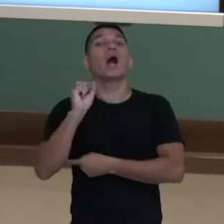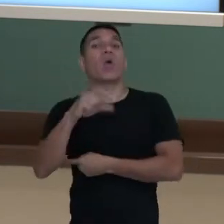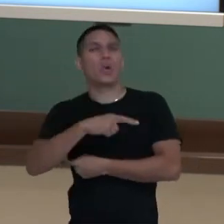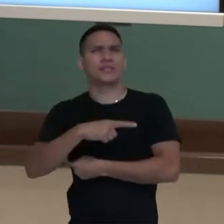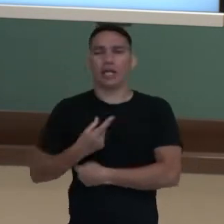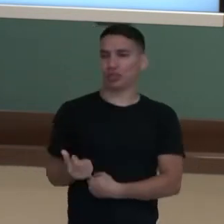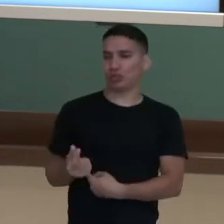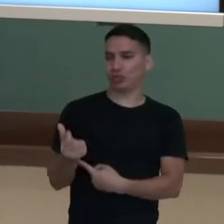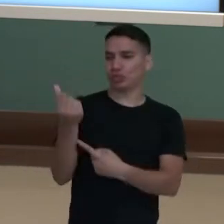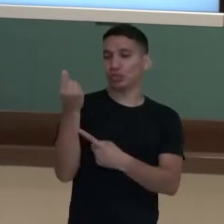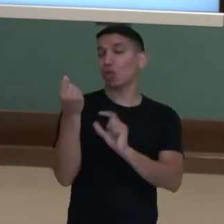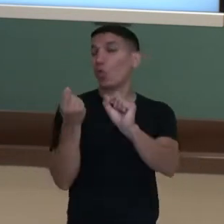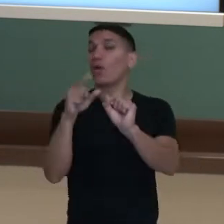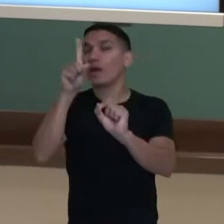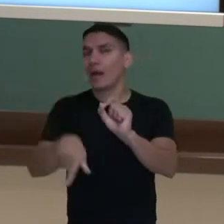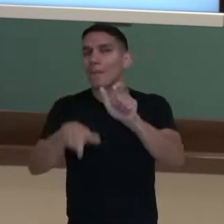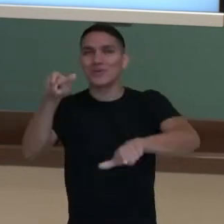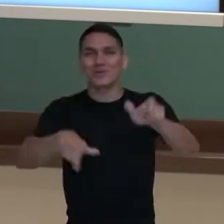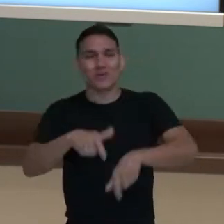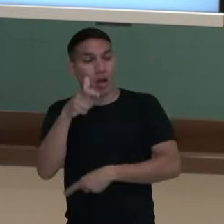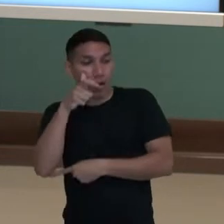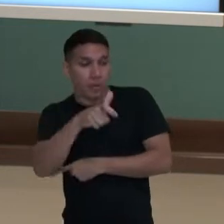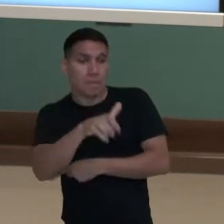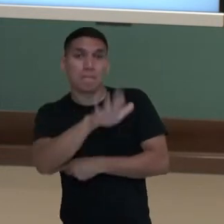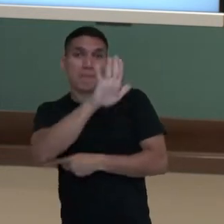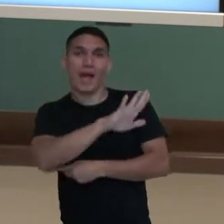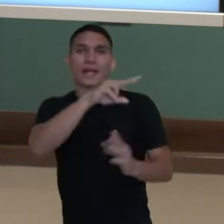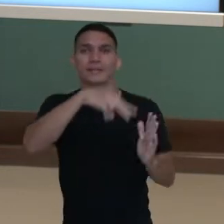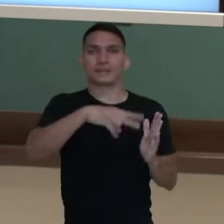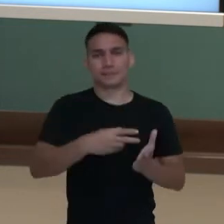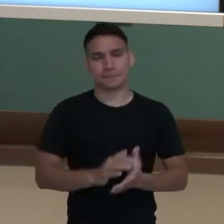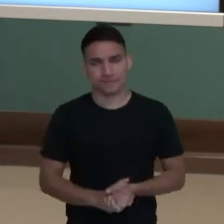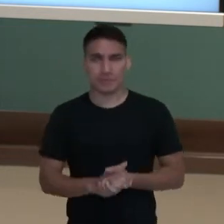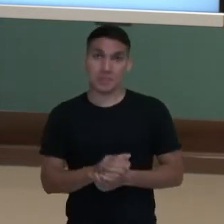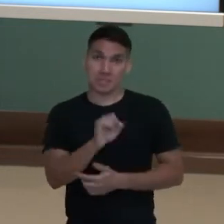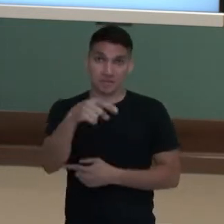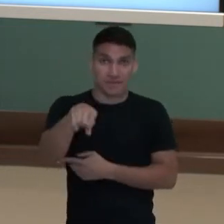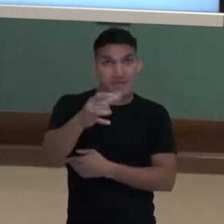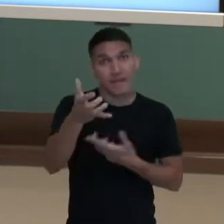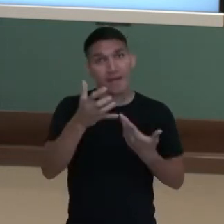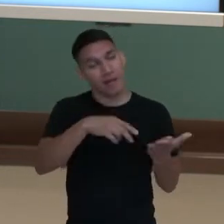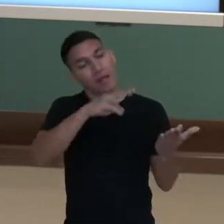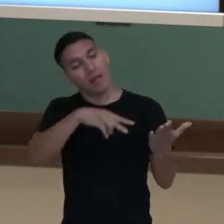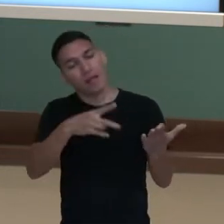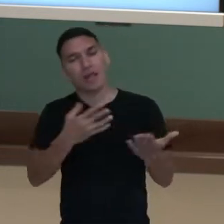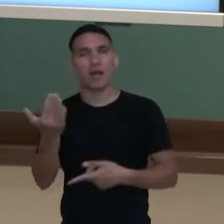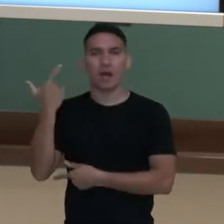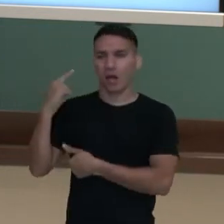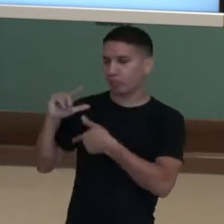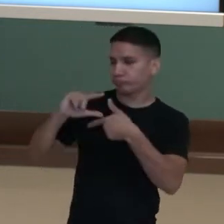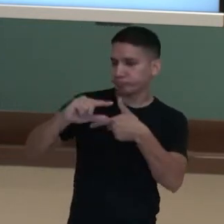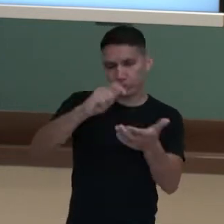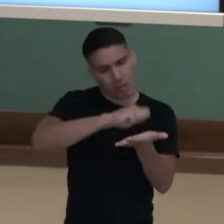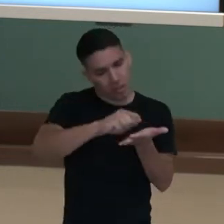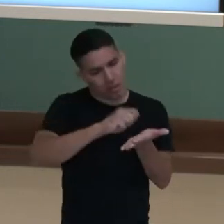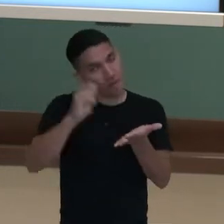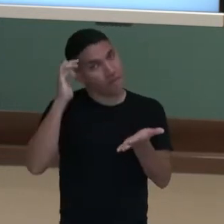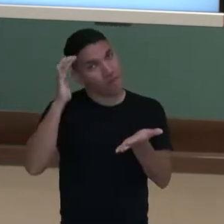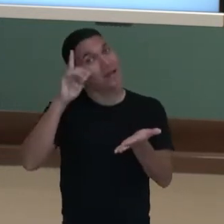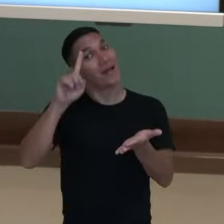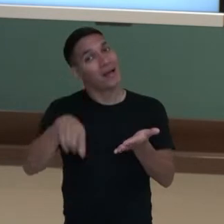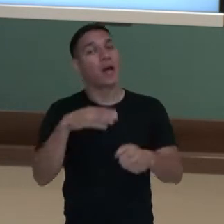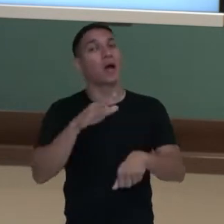grana, eram aqueles que se interessavam e sabiam ler. Para você ler os clássicos, escrever filosofia, essa é